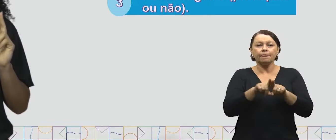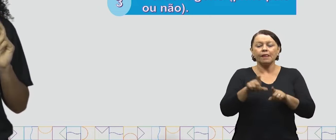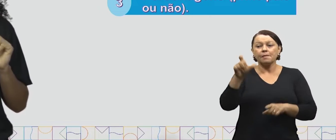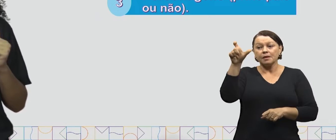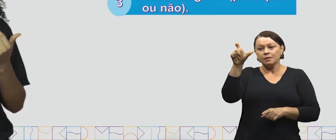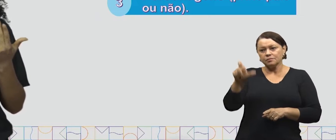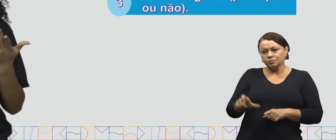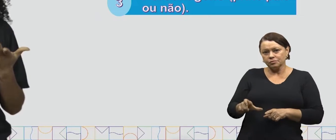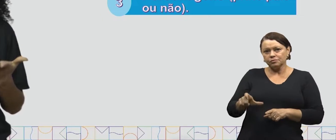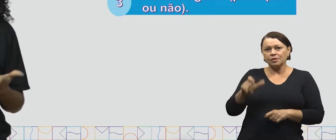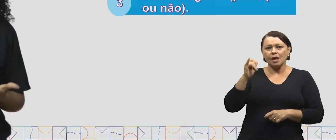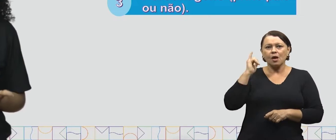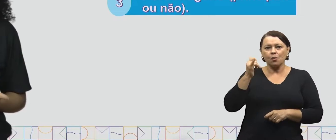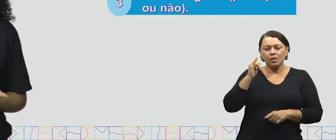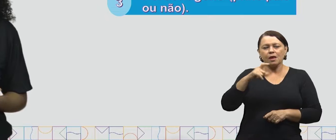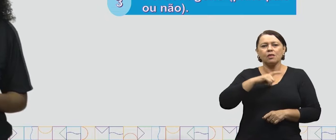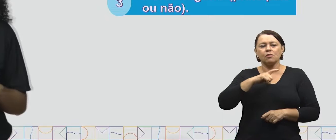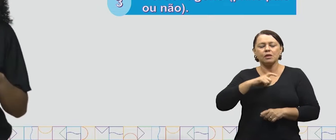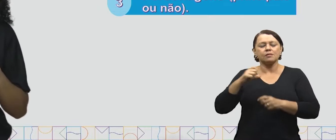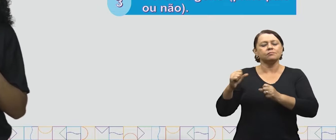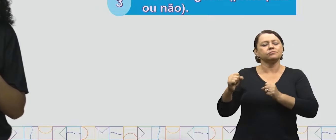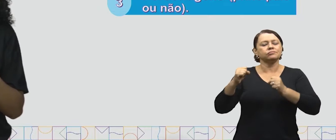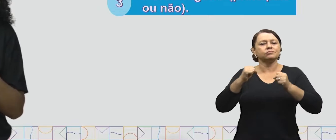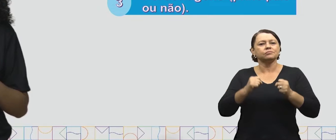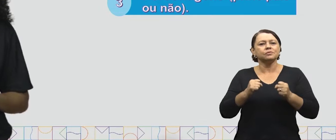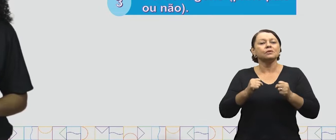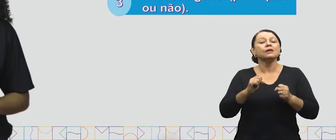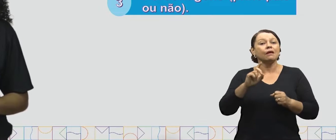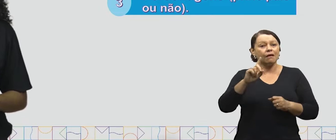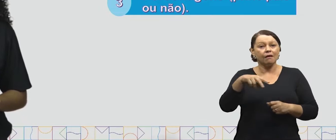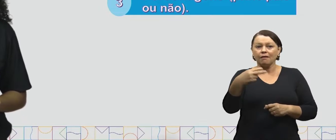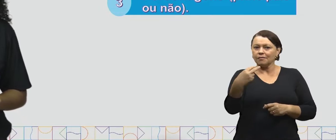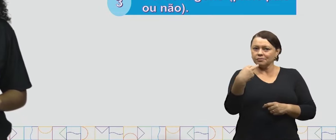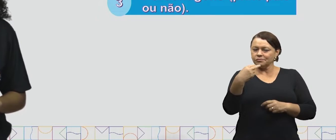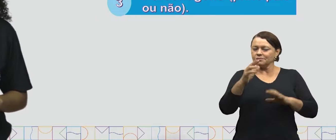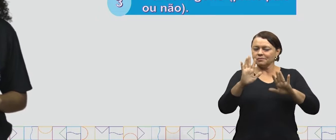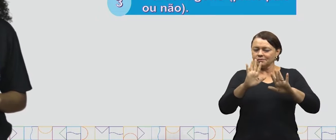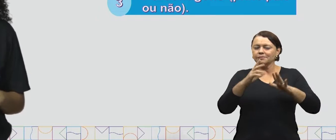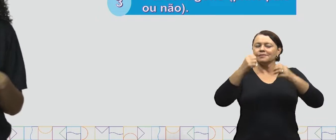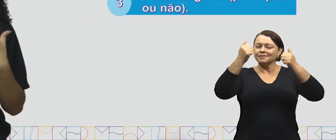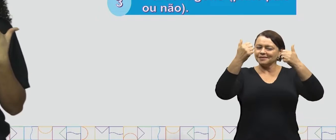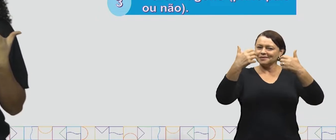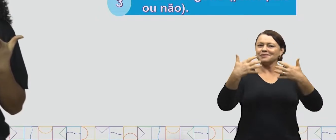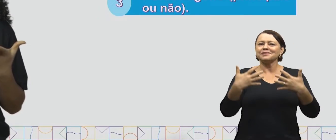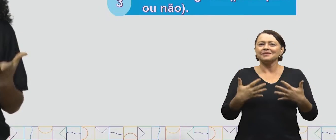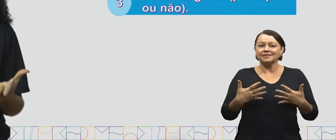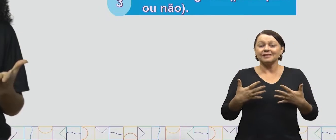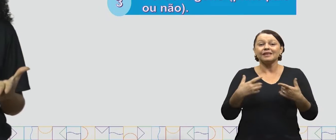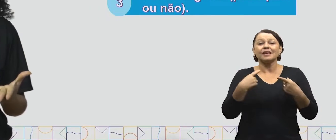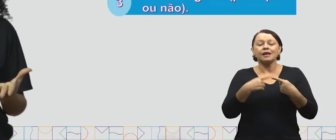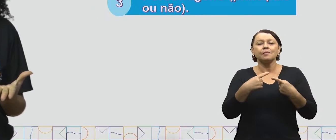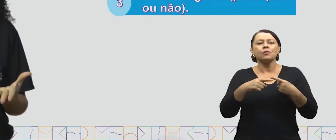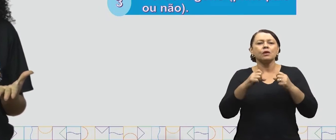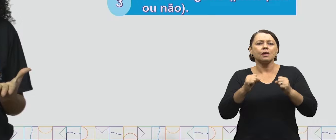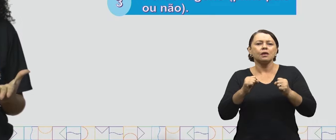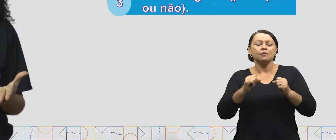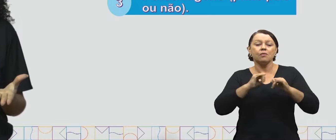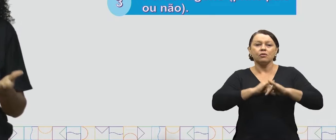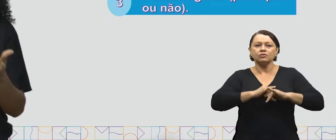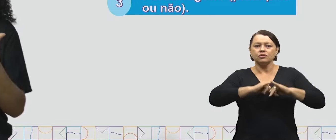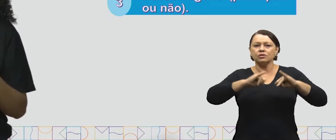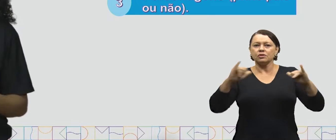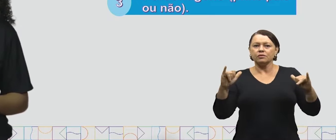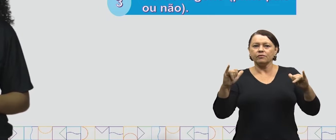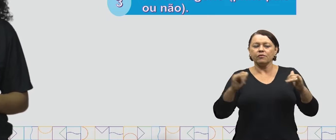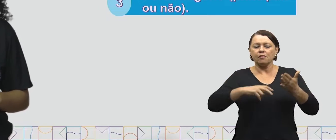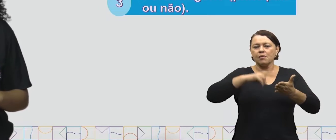alguns poderes nessa história. Não me olhe assim, vou explicar. Ele pode tanto informar ao leitor